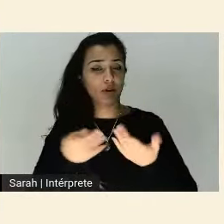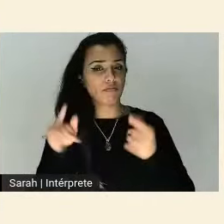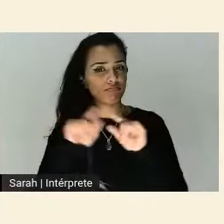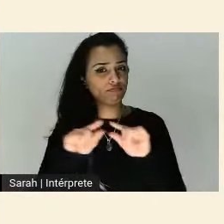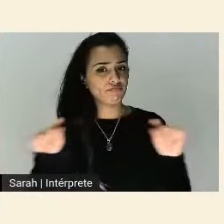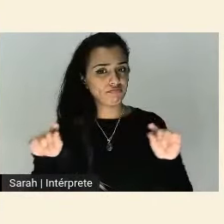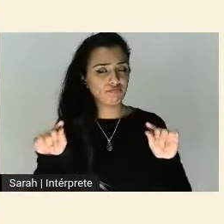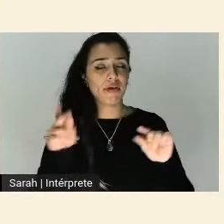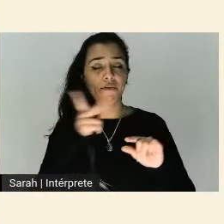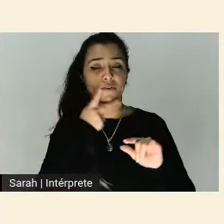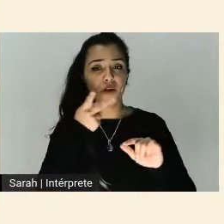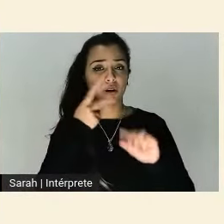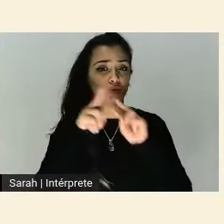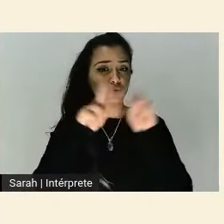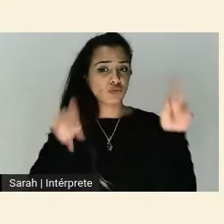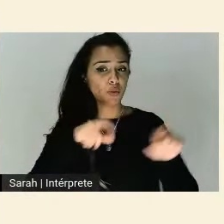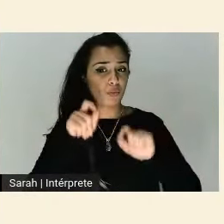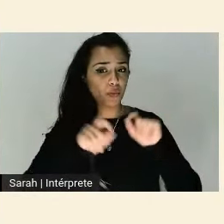justamente